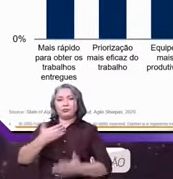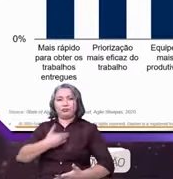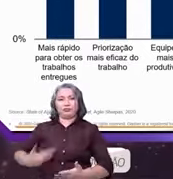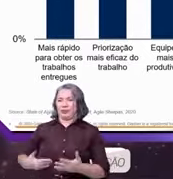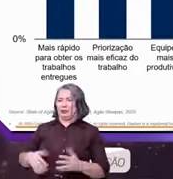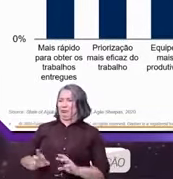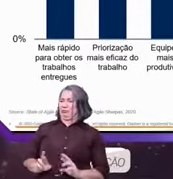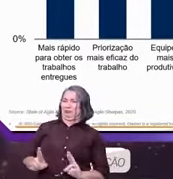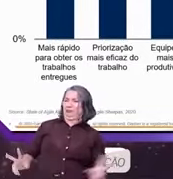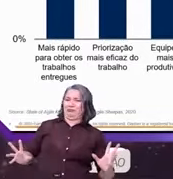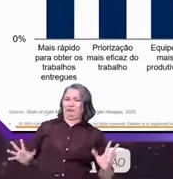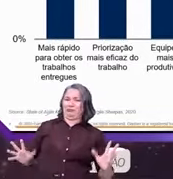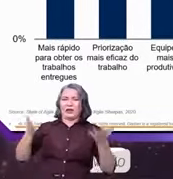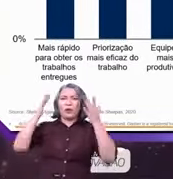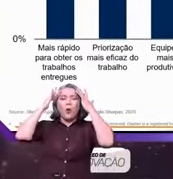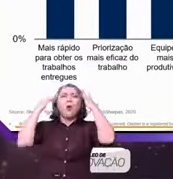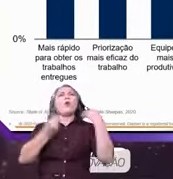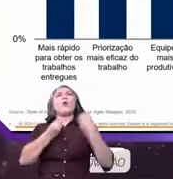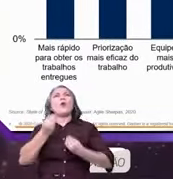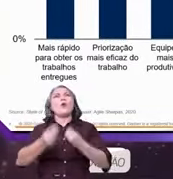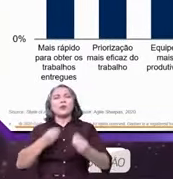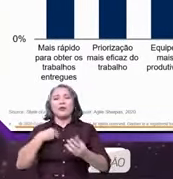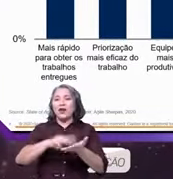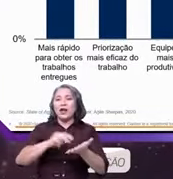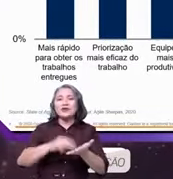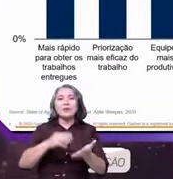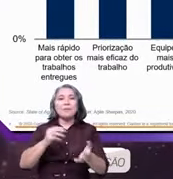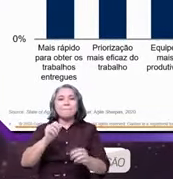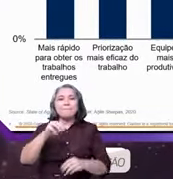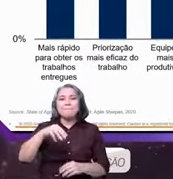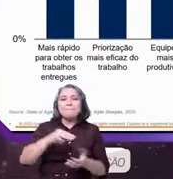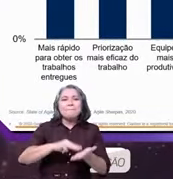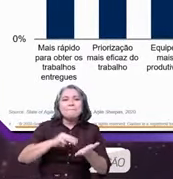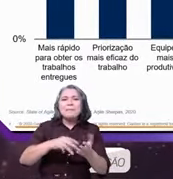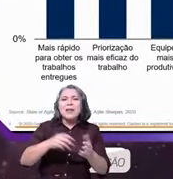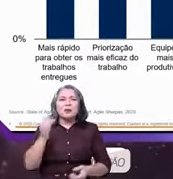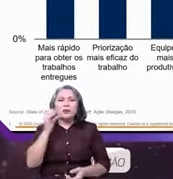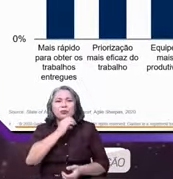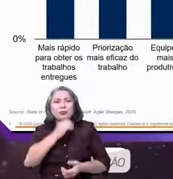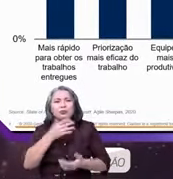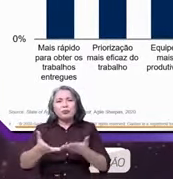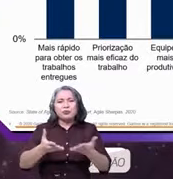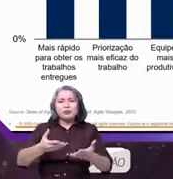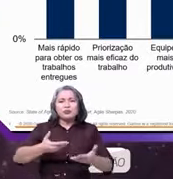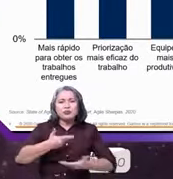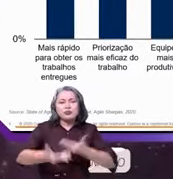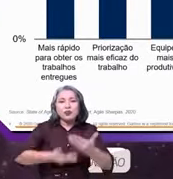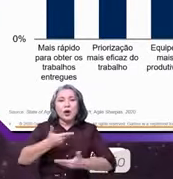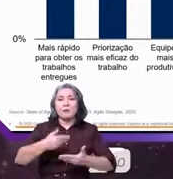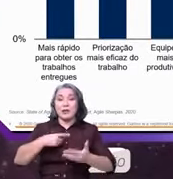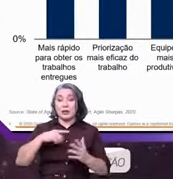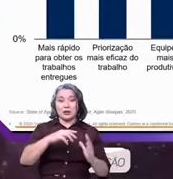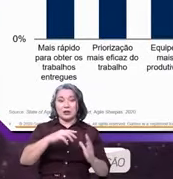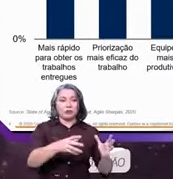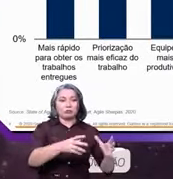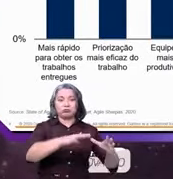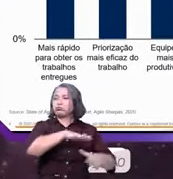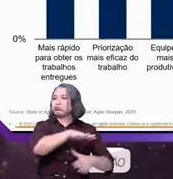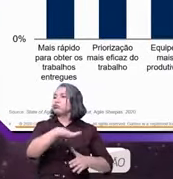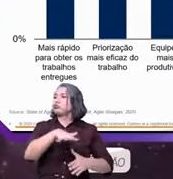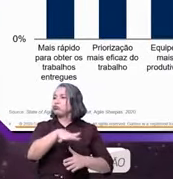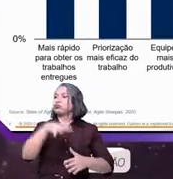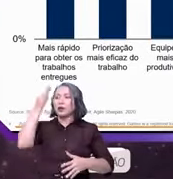de métodos ágeis para entrega de software, isso é um universo. Se a gente vai falar de